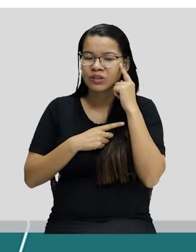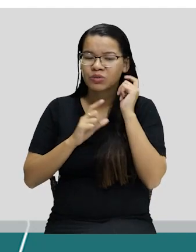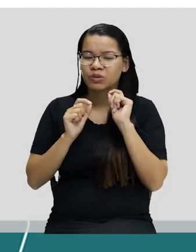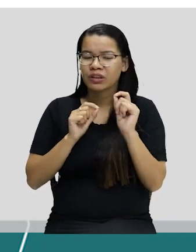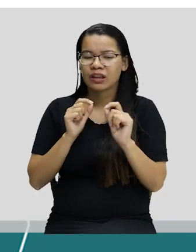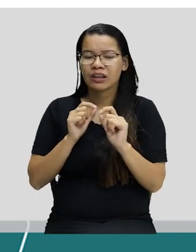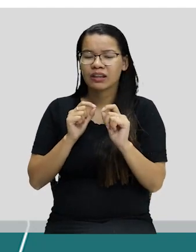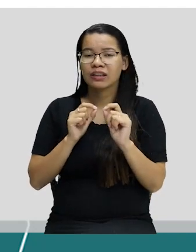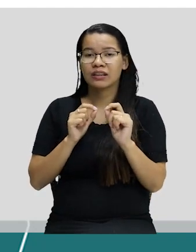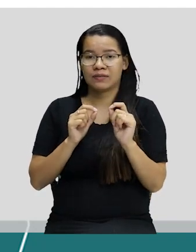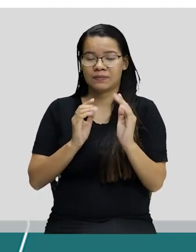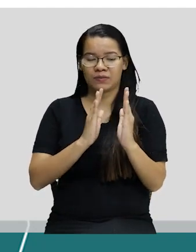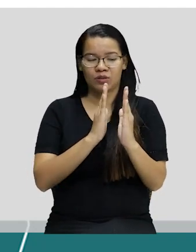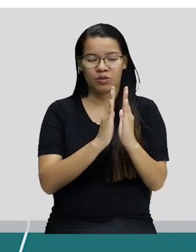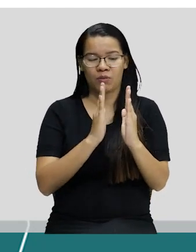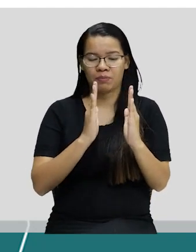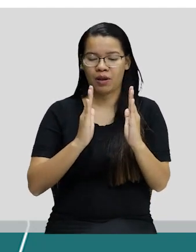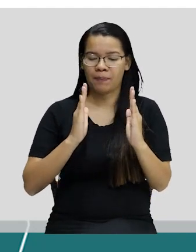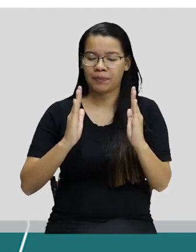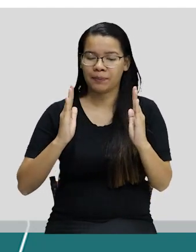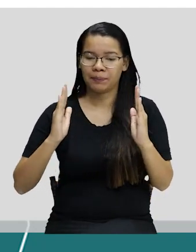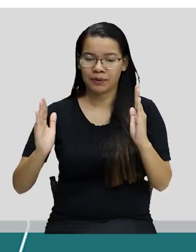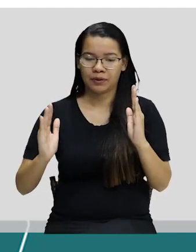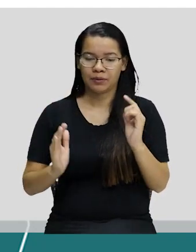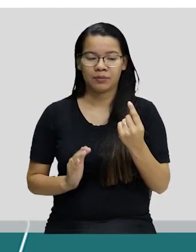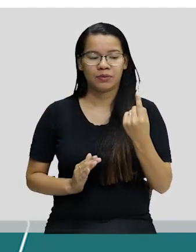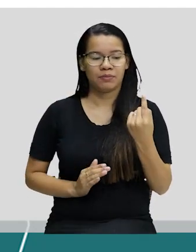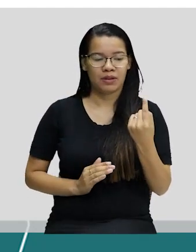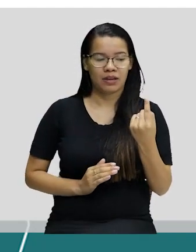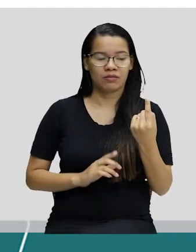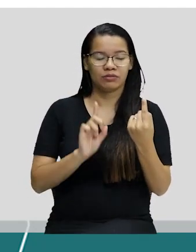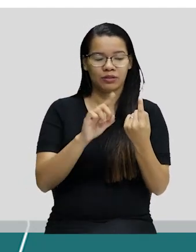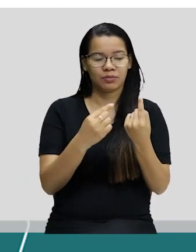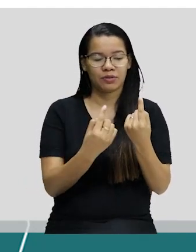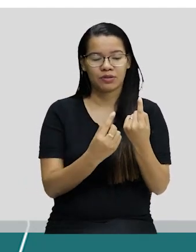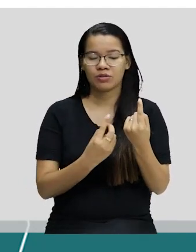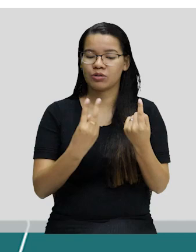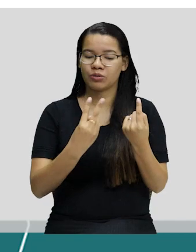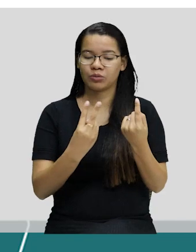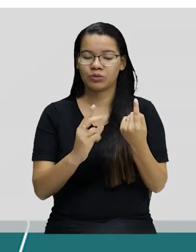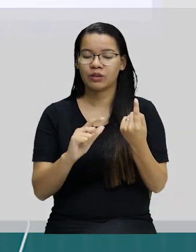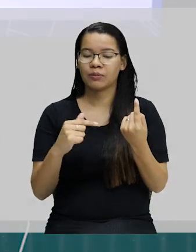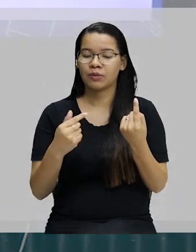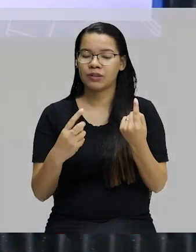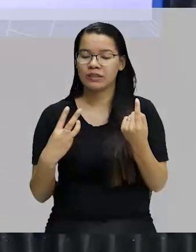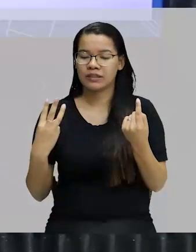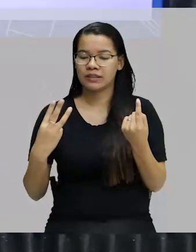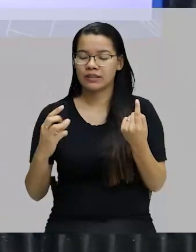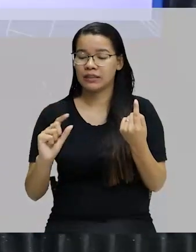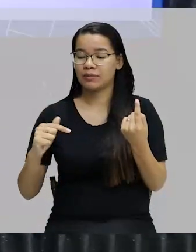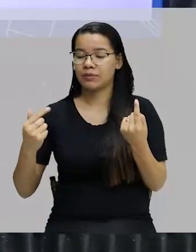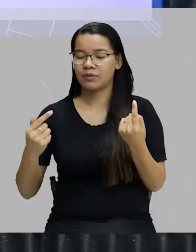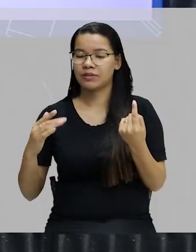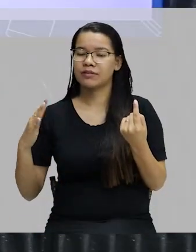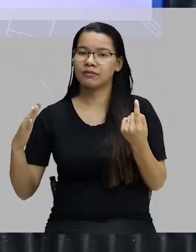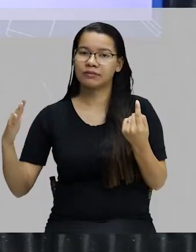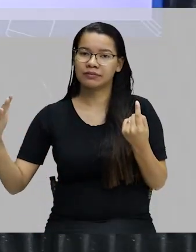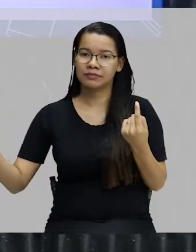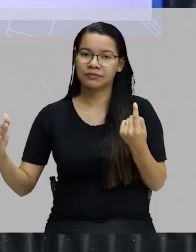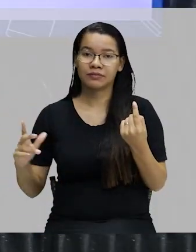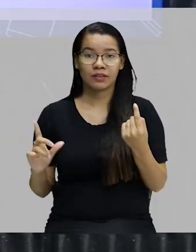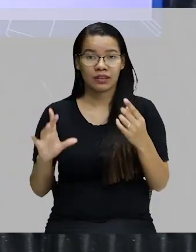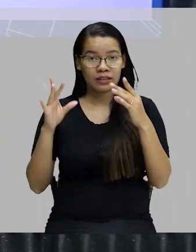um após o outro, tá? O primeiro termo seguido de um segundo, de um terceiro e assim sucessivamente.